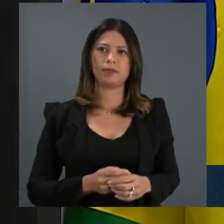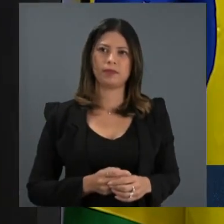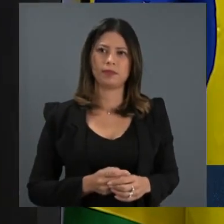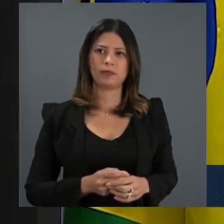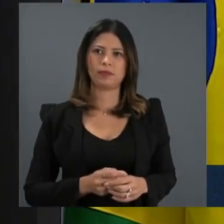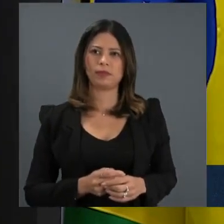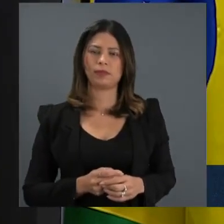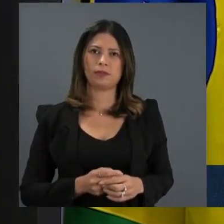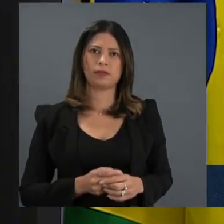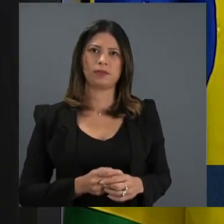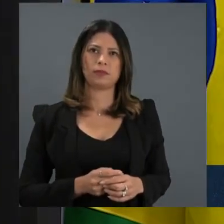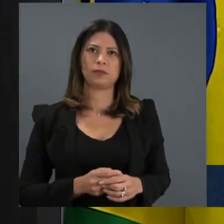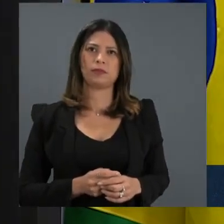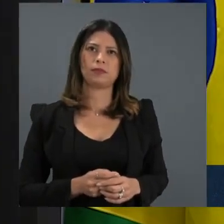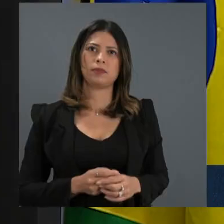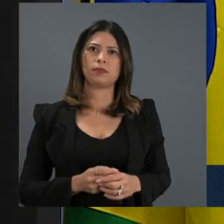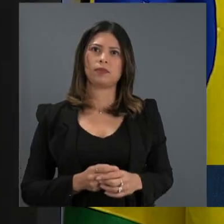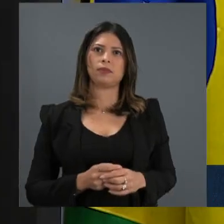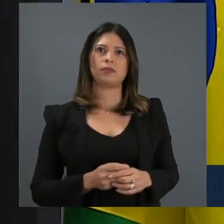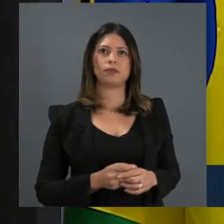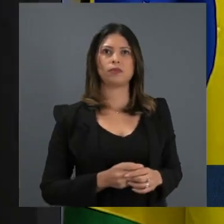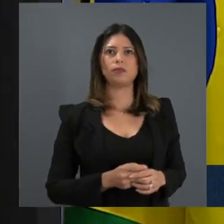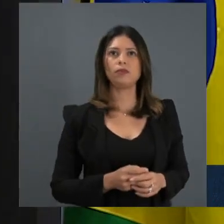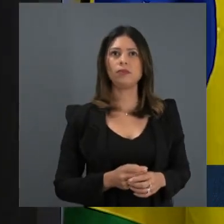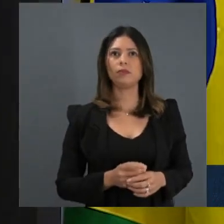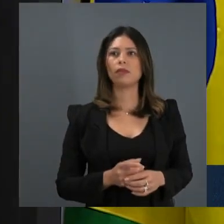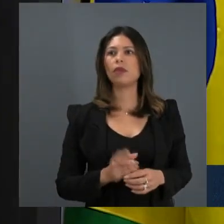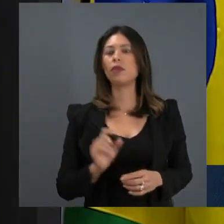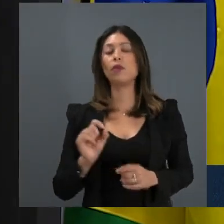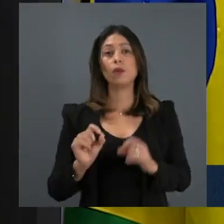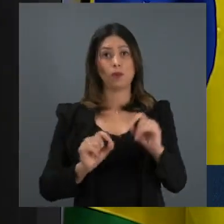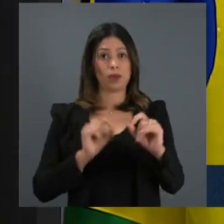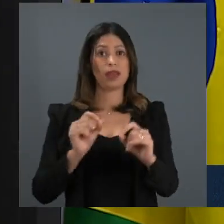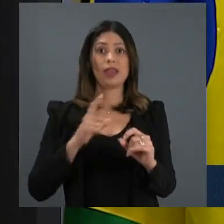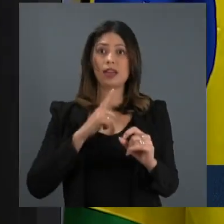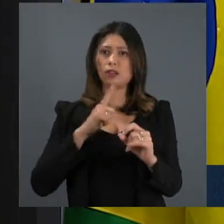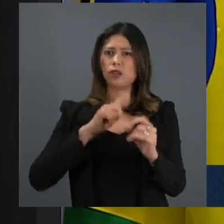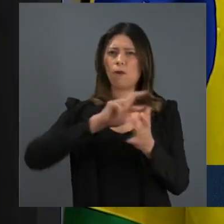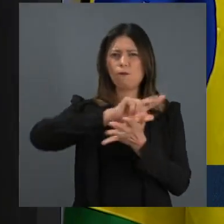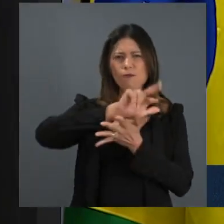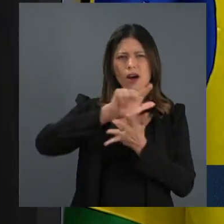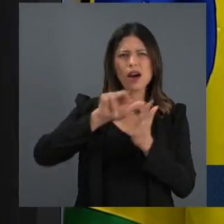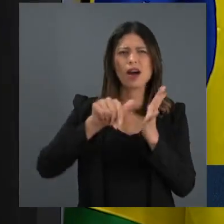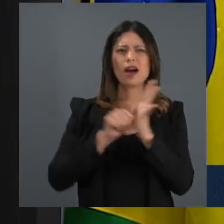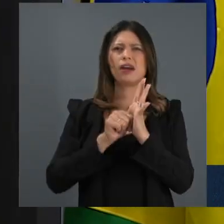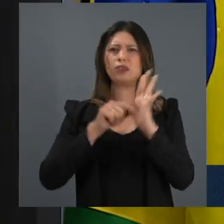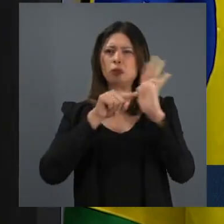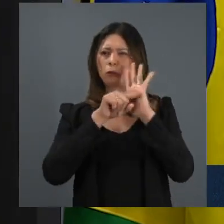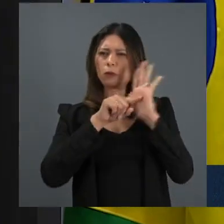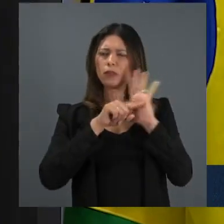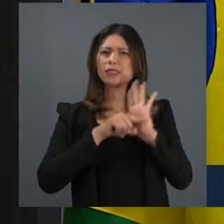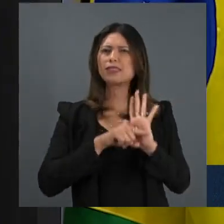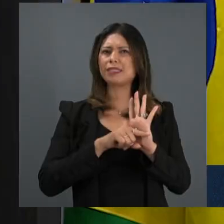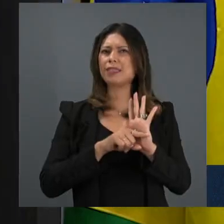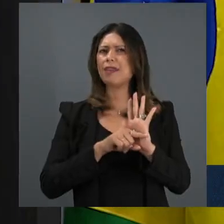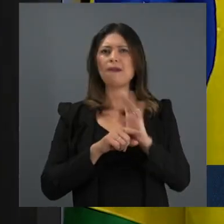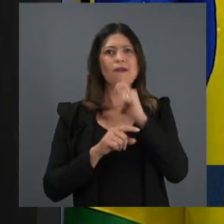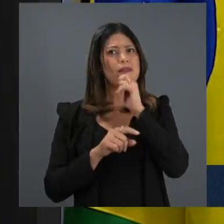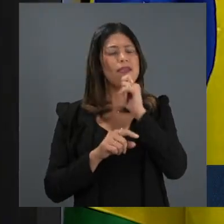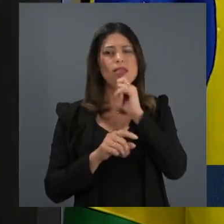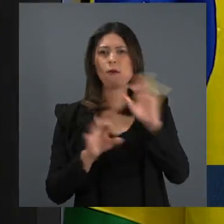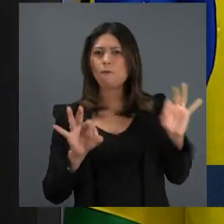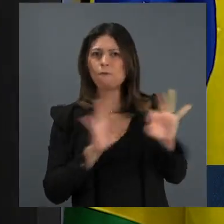com relação aos inquéritos que não têm fim. Pessoas, brasileiros que não têm